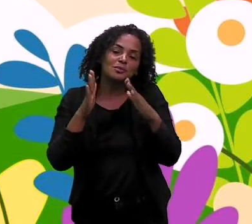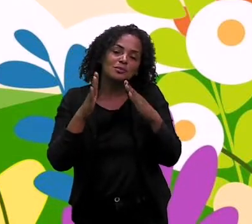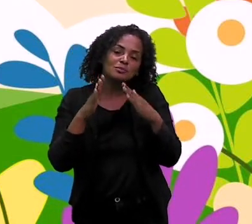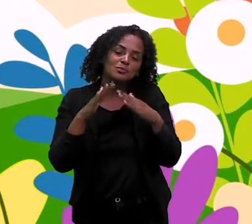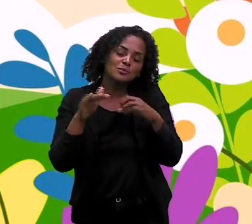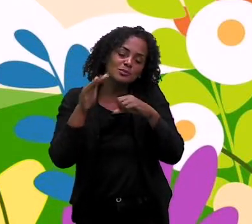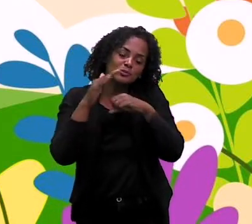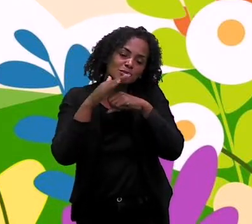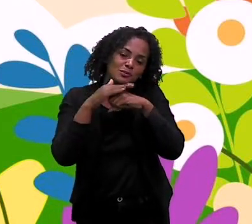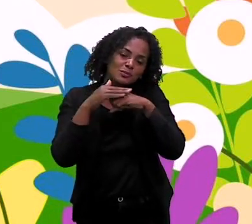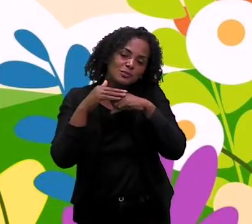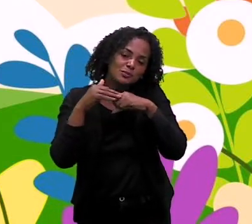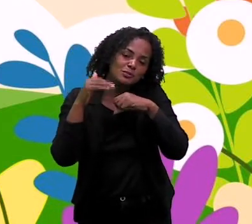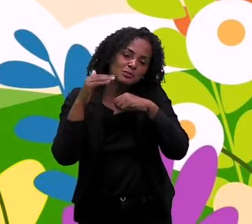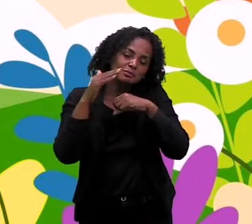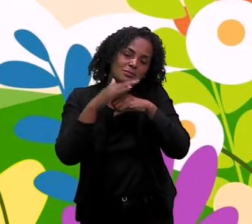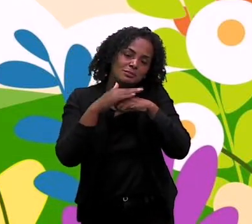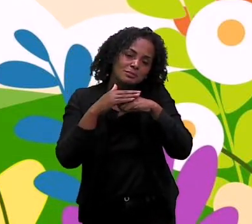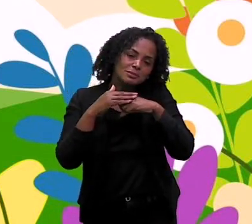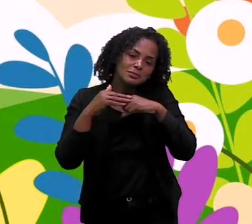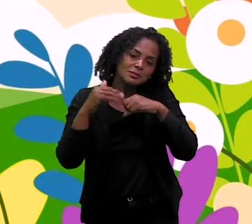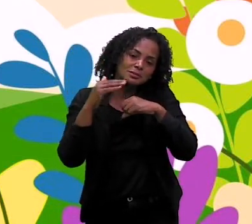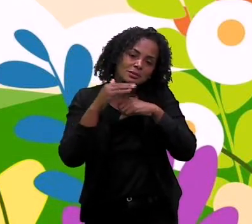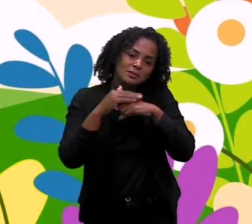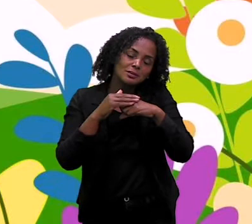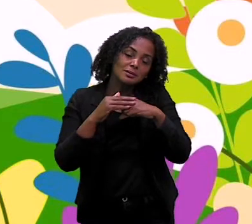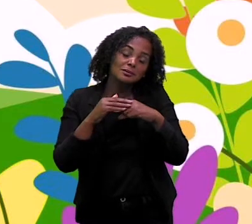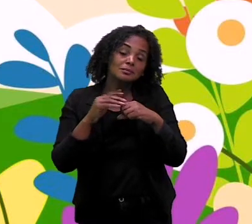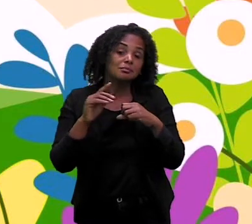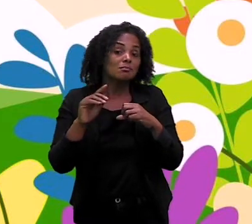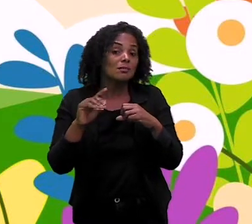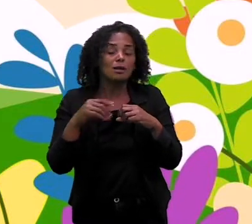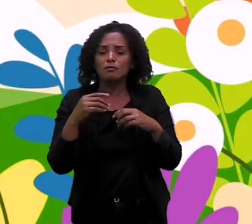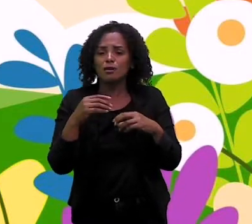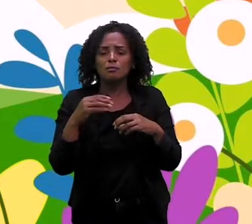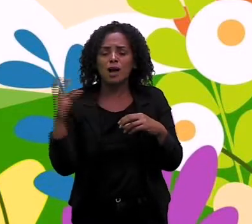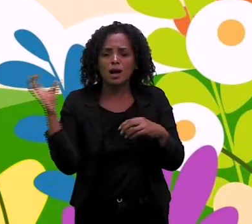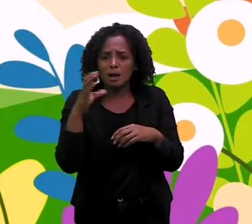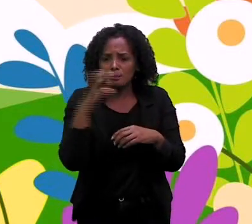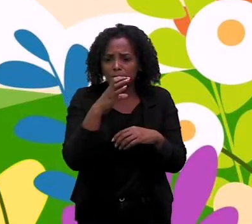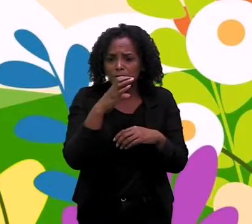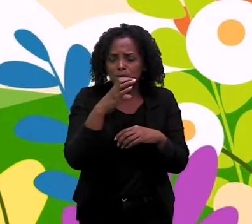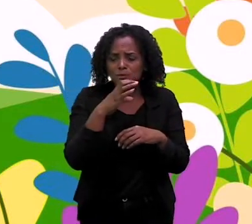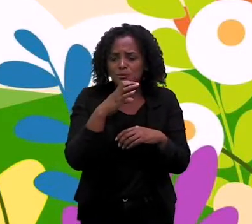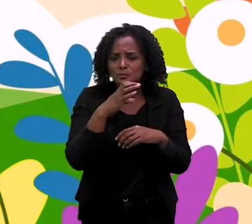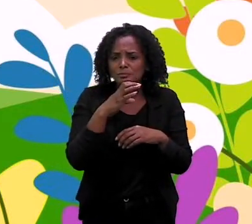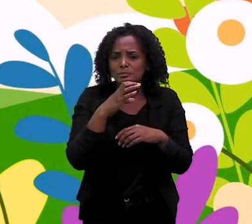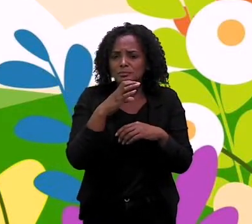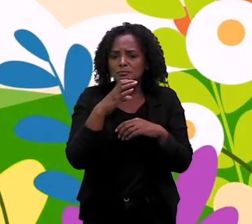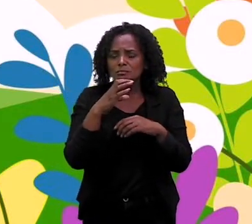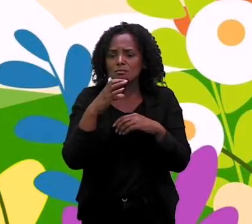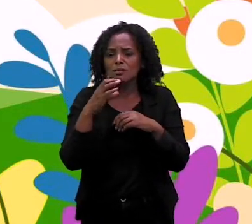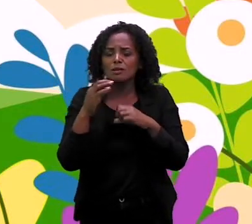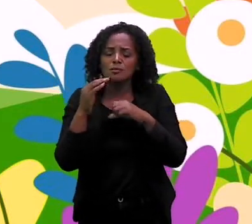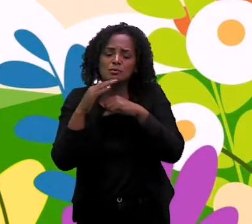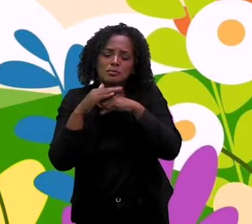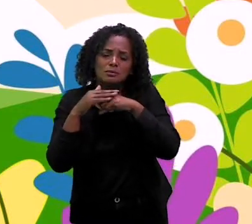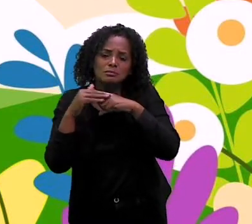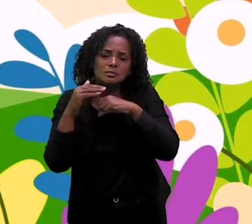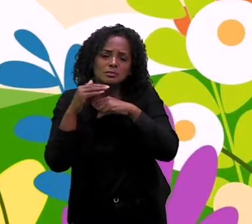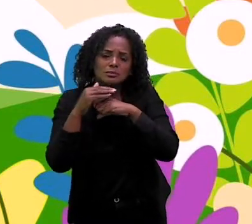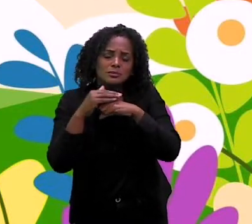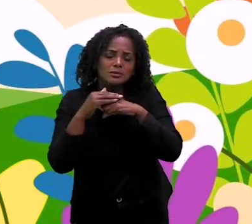com todo amor. Então vamos logo, vou cuidar de você.